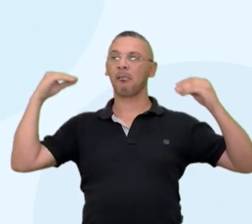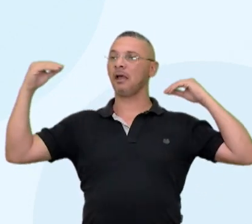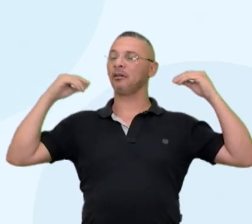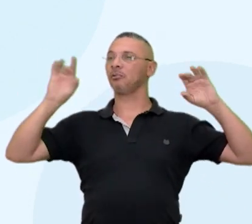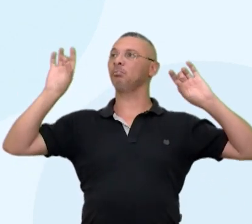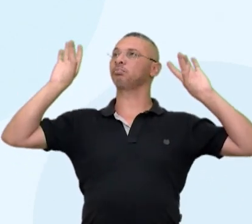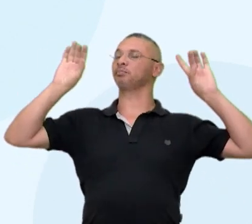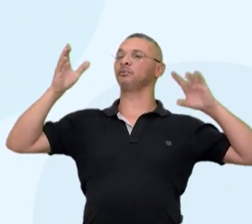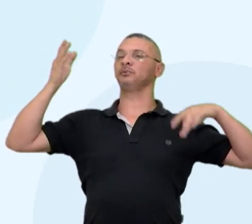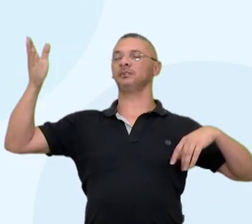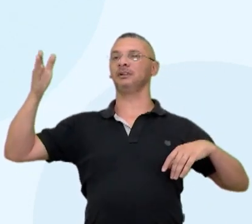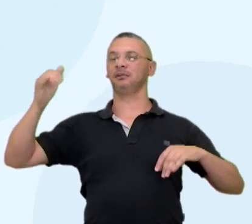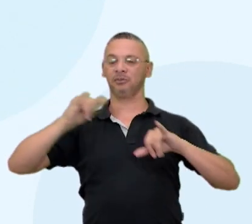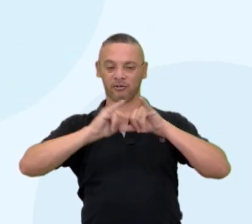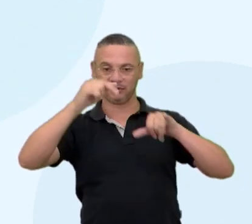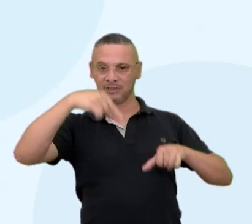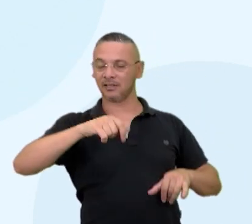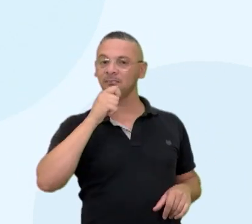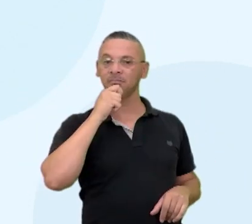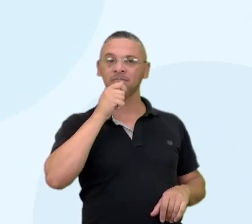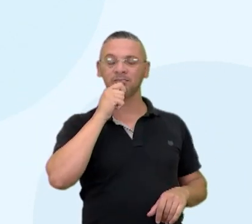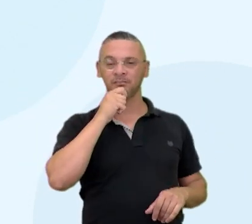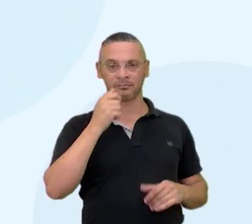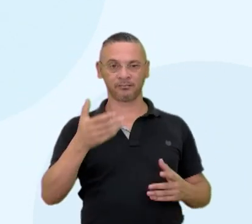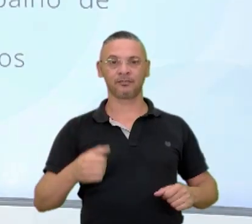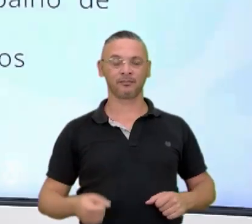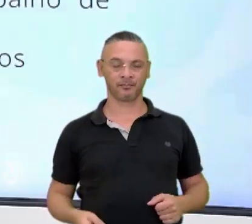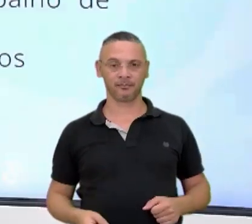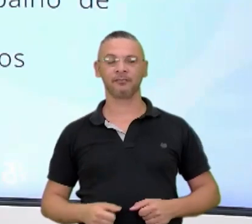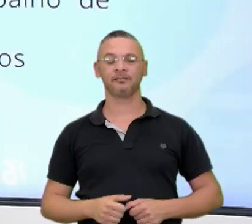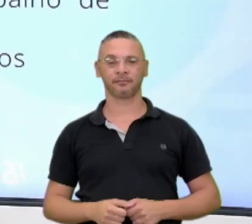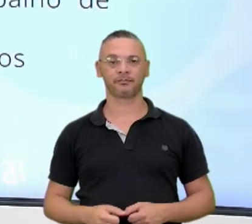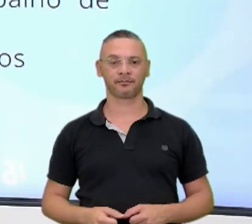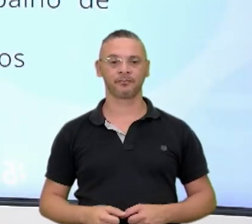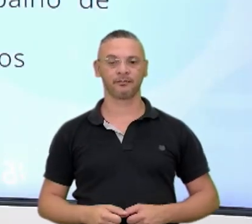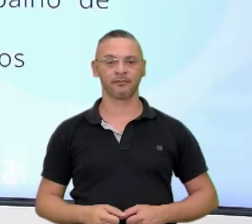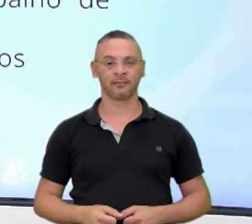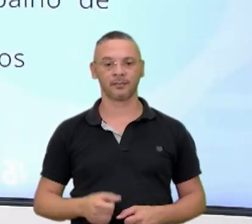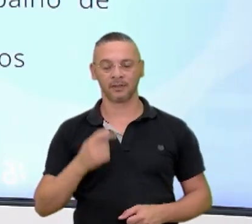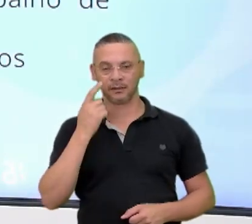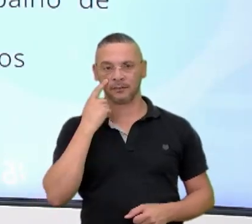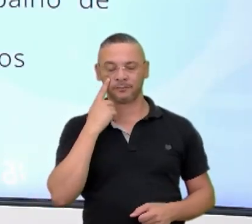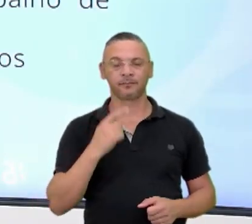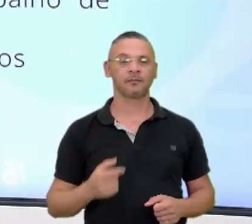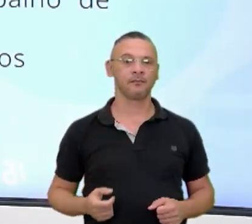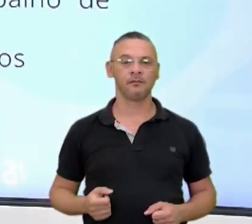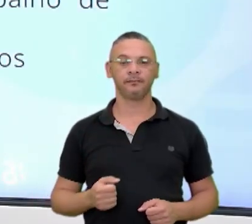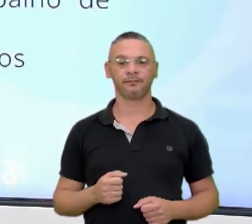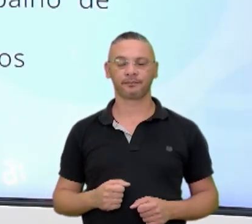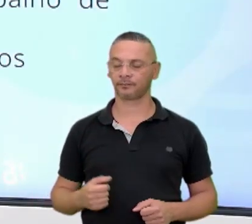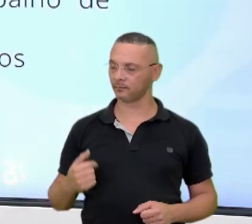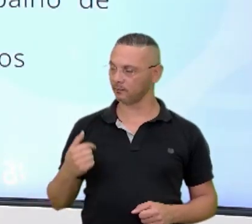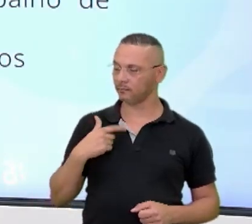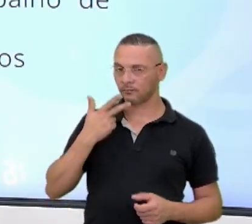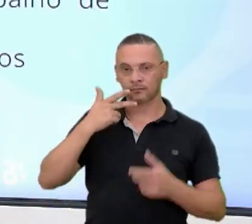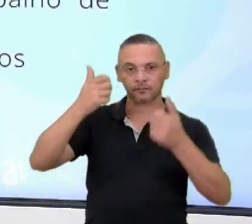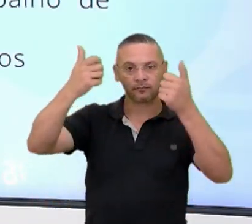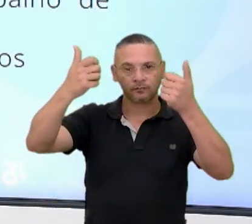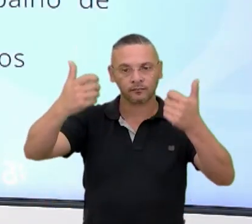um jornal, então pensa, qual a importância de você comparar? Você está organizando um mapa da notícia. Qual a importância de você saber como